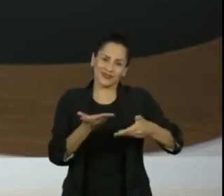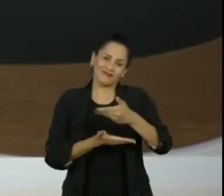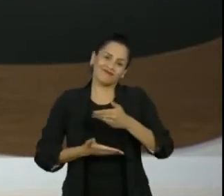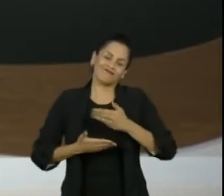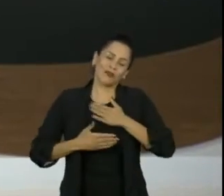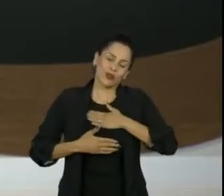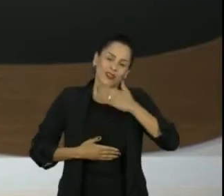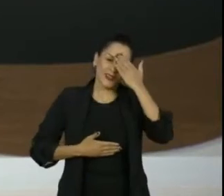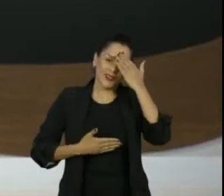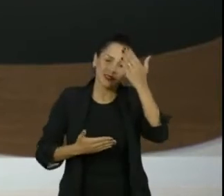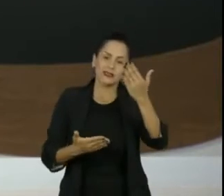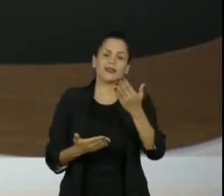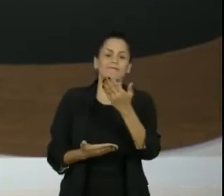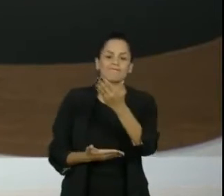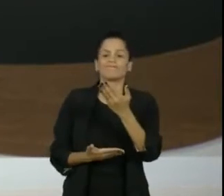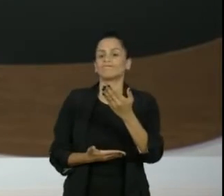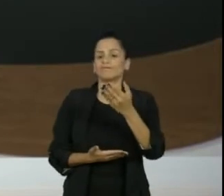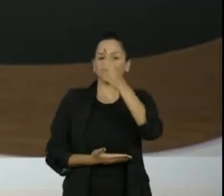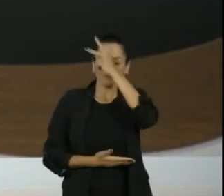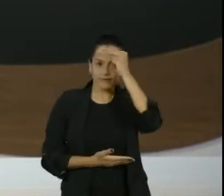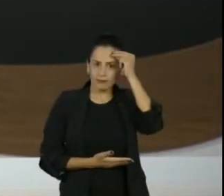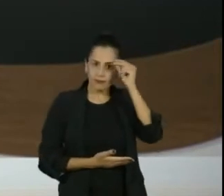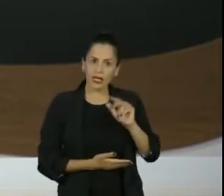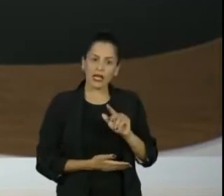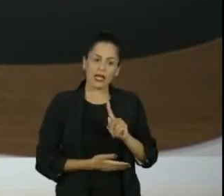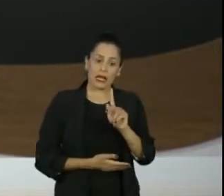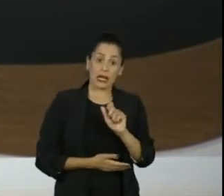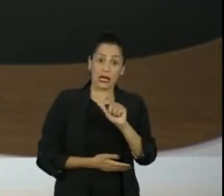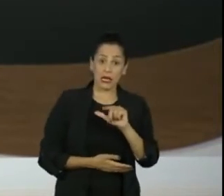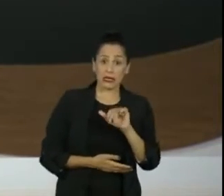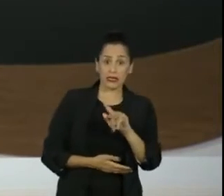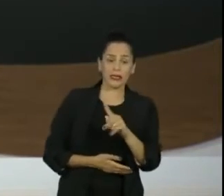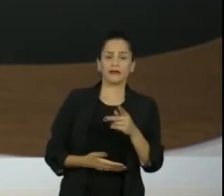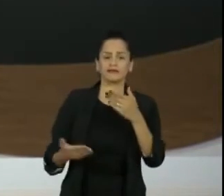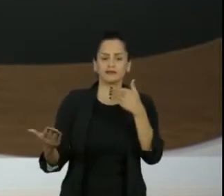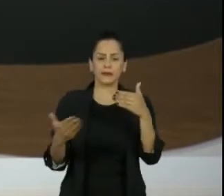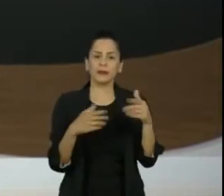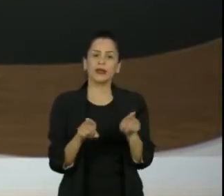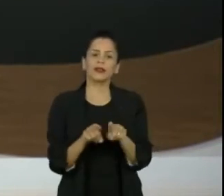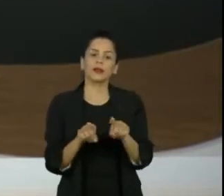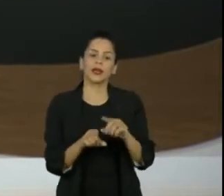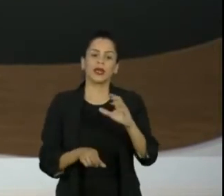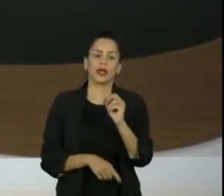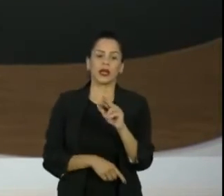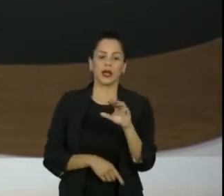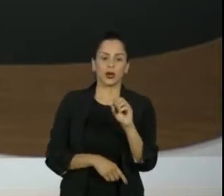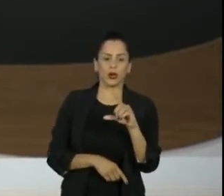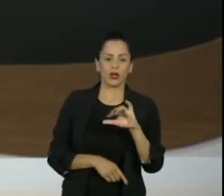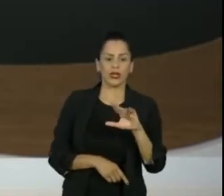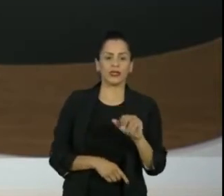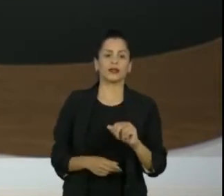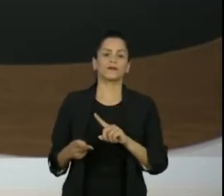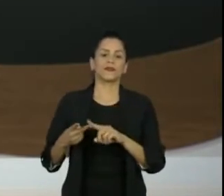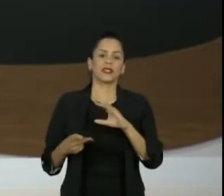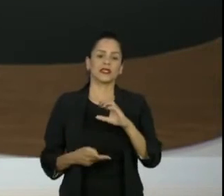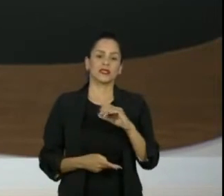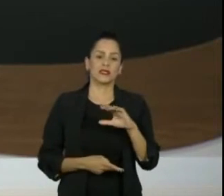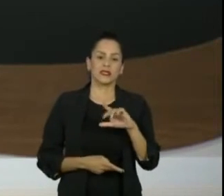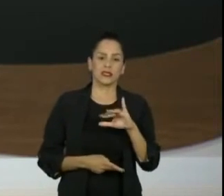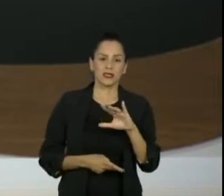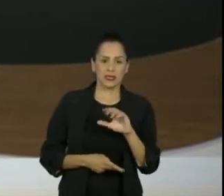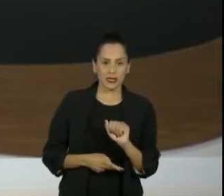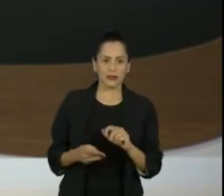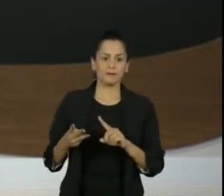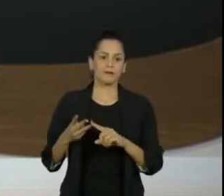agradecer imensamente ao prefeito Alexandre Calil pela conversa e também a Carolina Linhares, a Cecília Oliveira, a Márcia